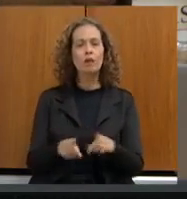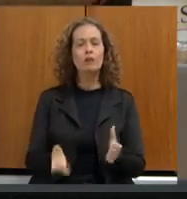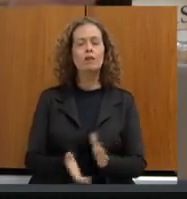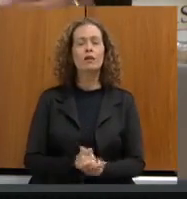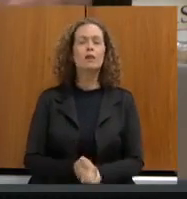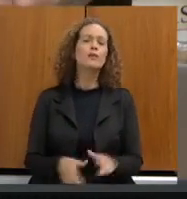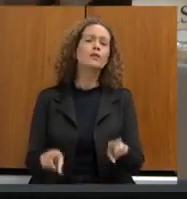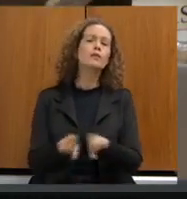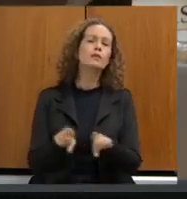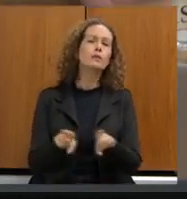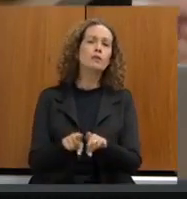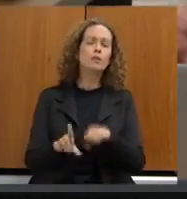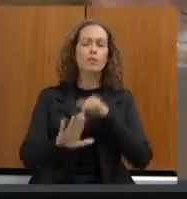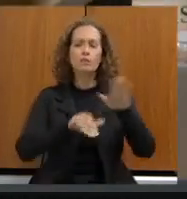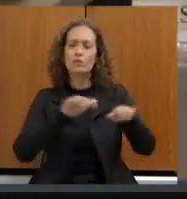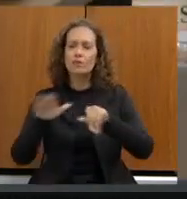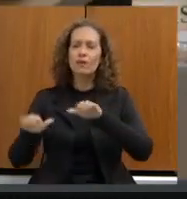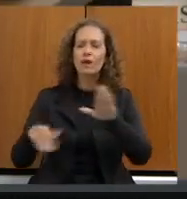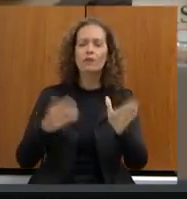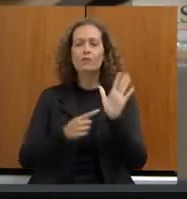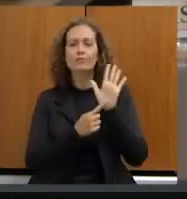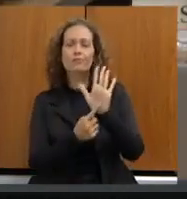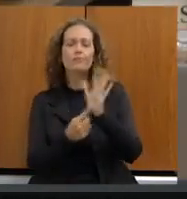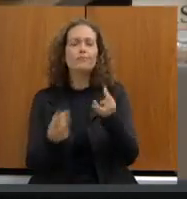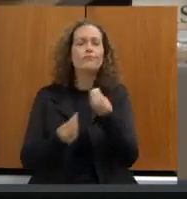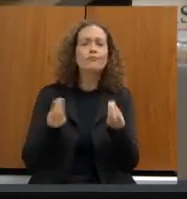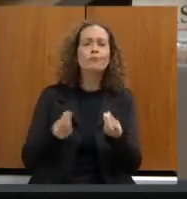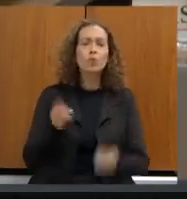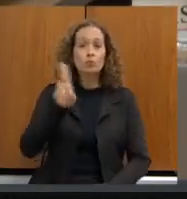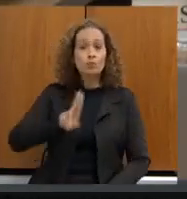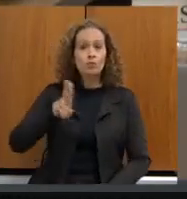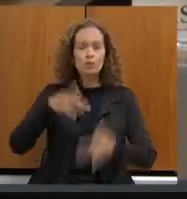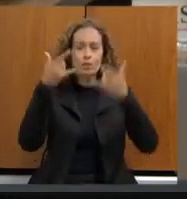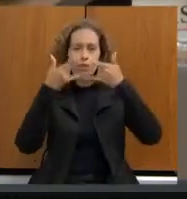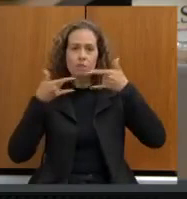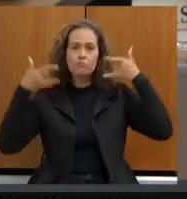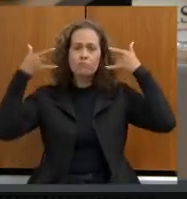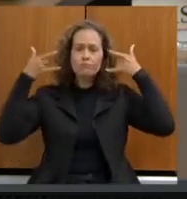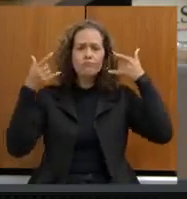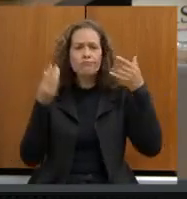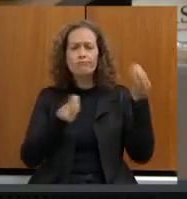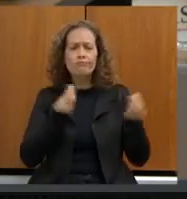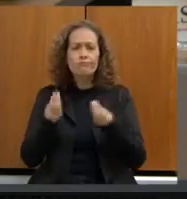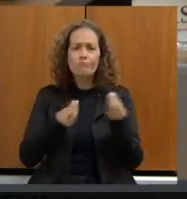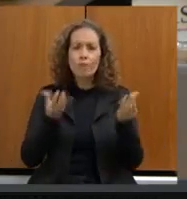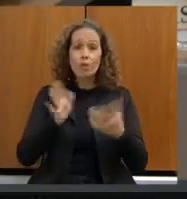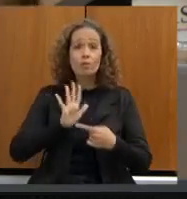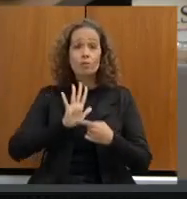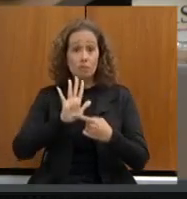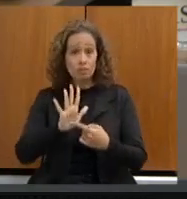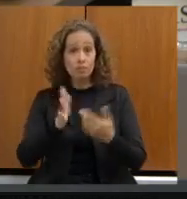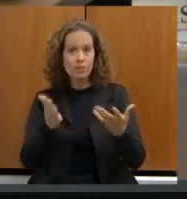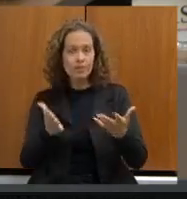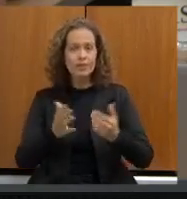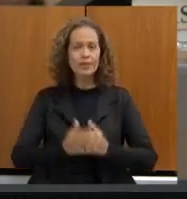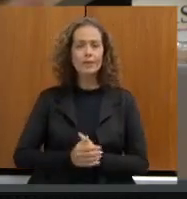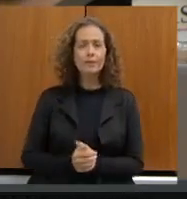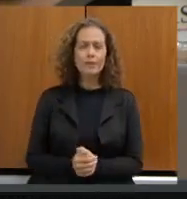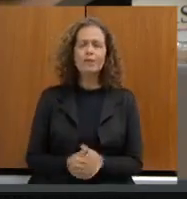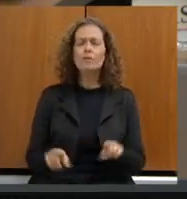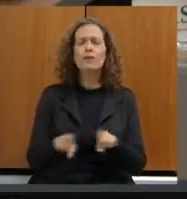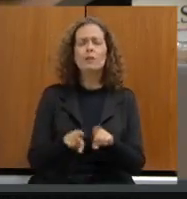no chamava um pouquinho ia lá mostrar como é que usava a massa essa massa é a